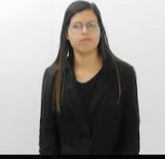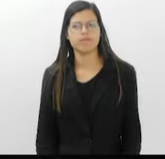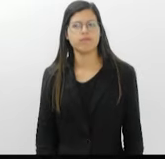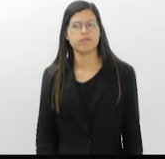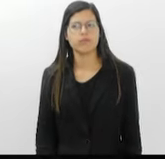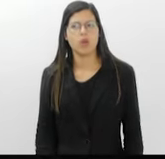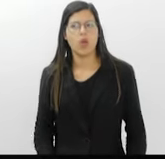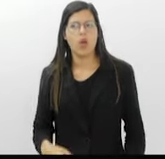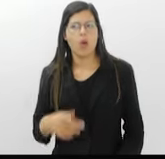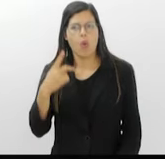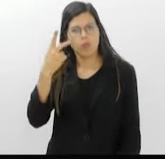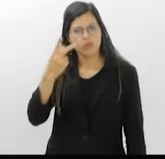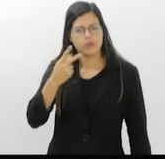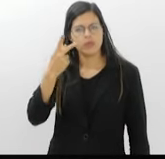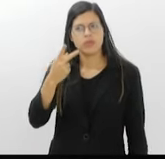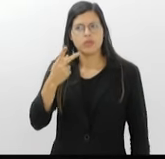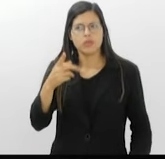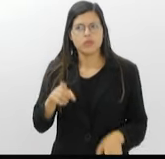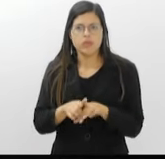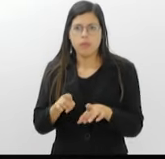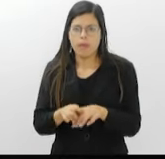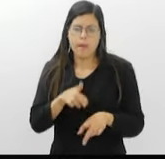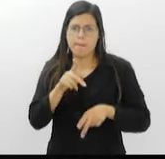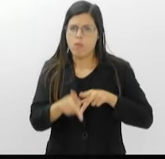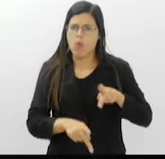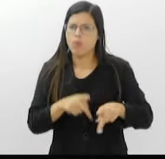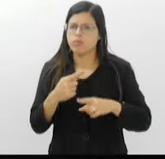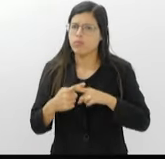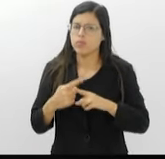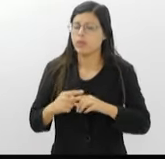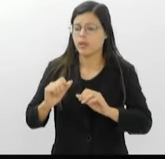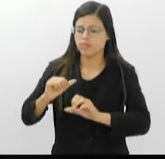ao parlamento e à população, porque que estava fazendo a troca.